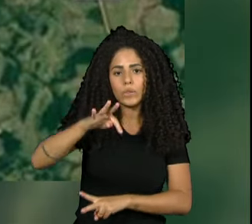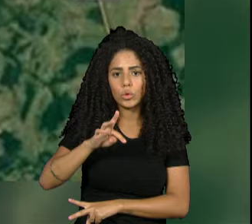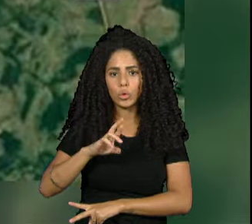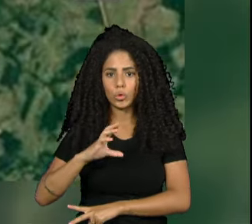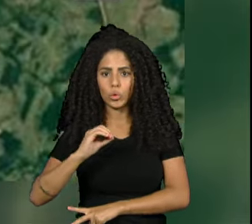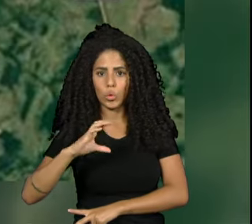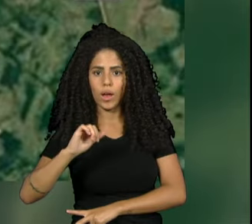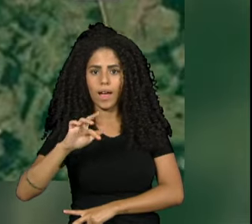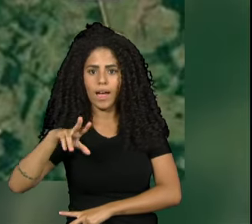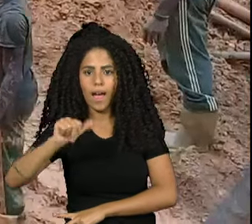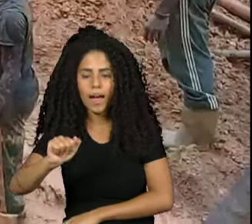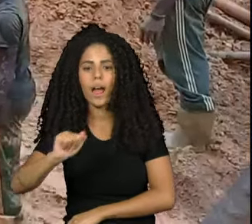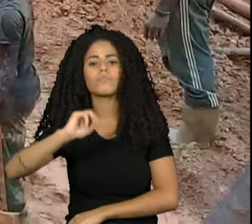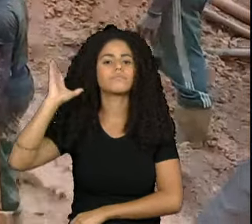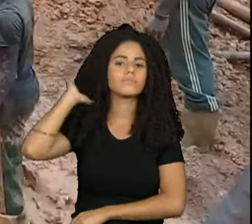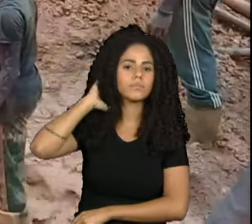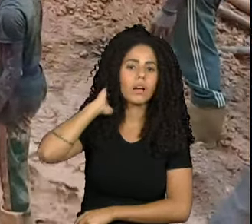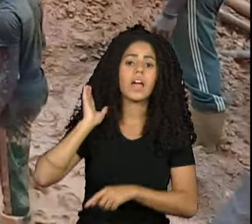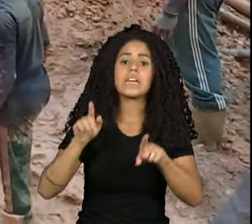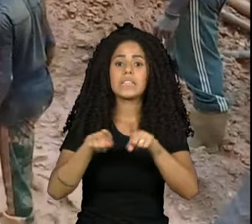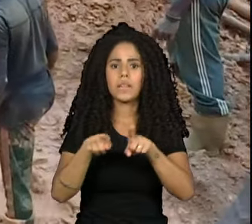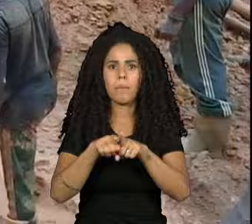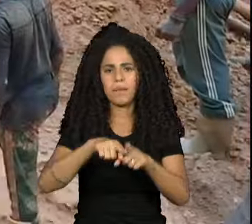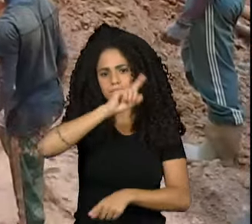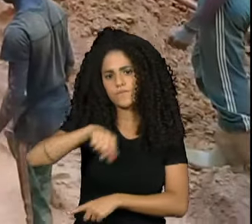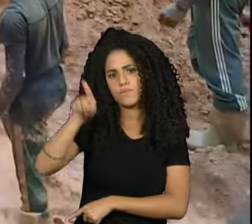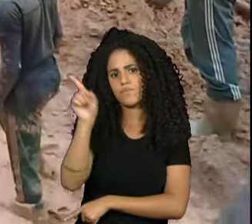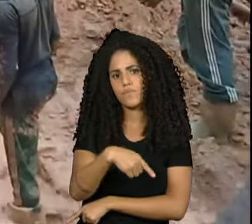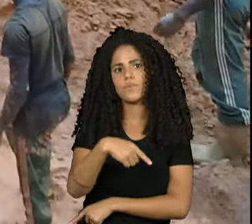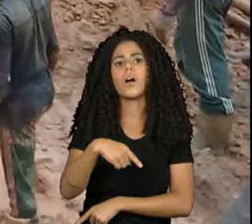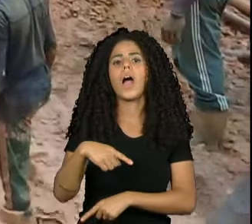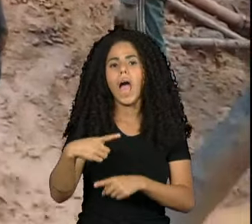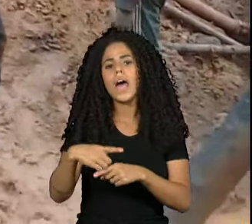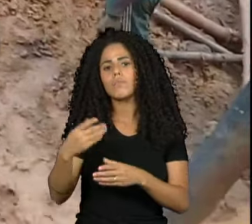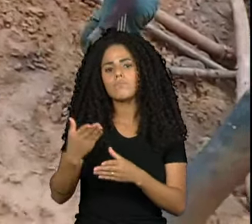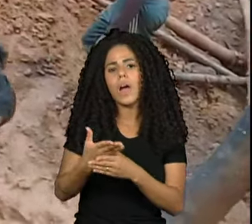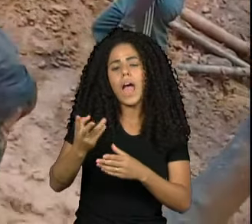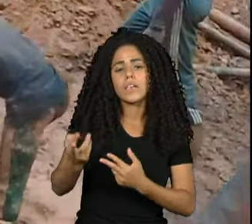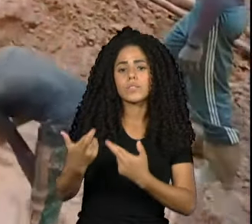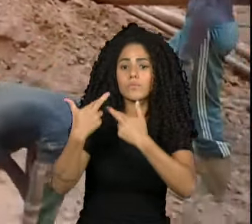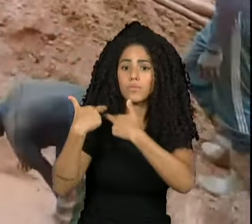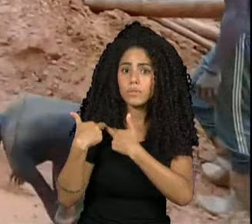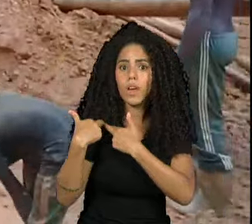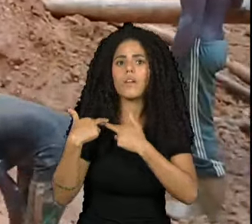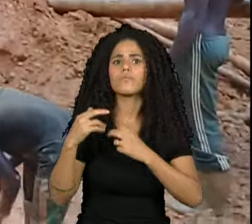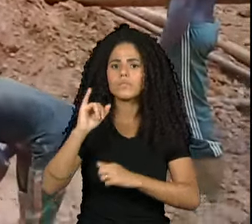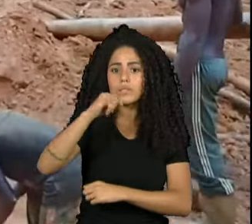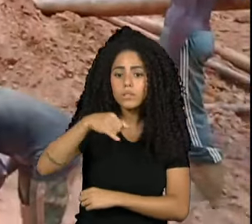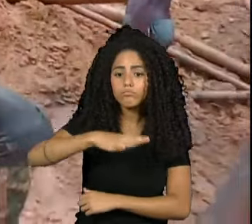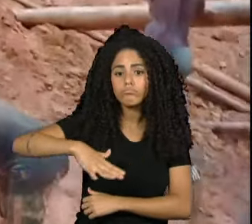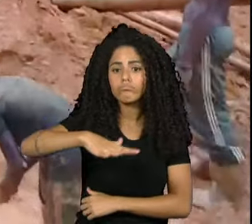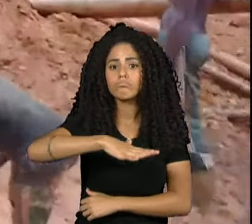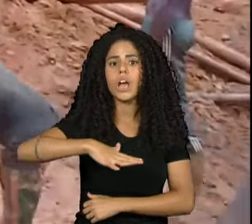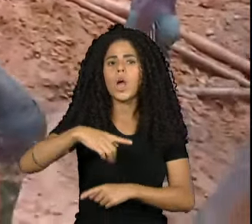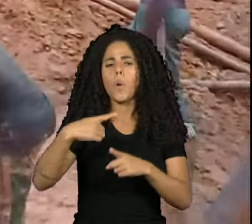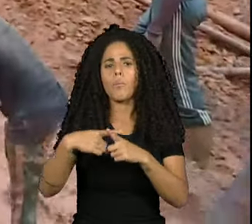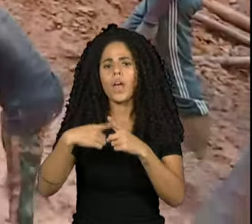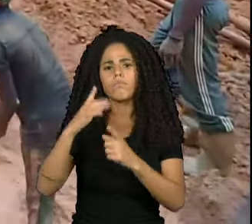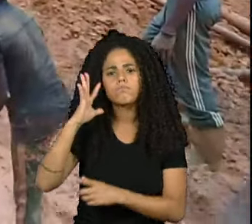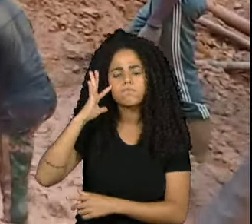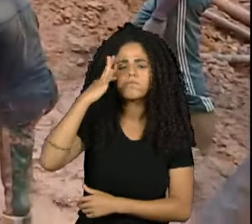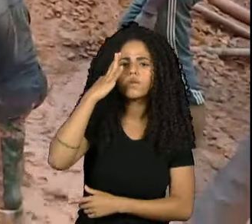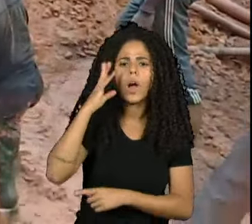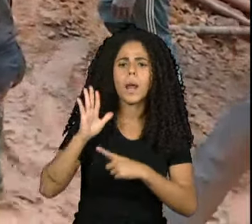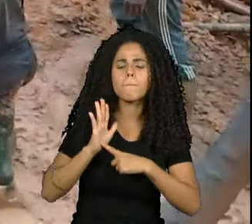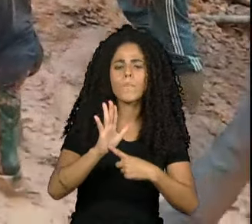de Tucuruí, no Pará, foram anuladas pelo Tribunal Regional Federal da Primeira Região. A decisão